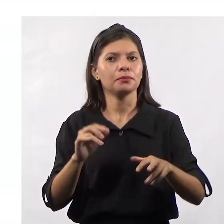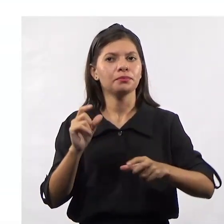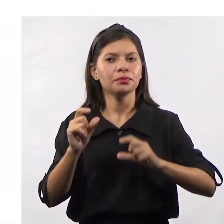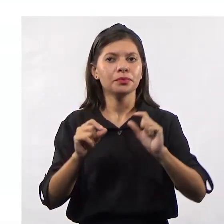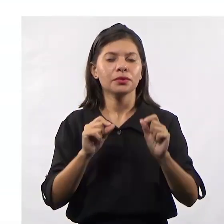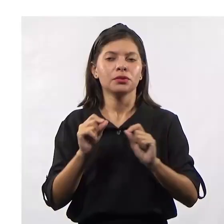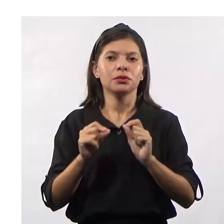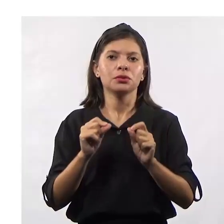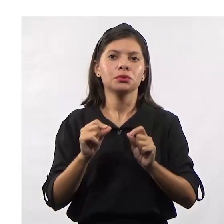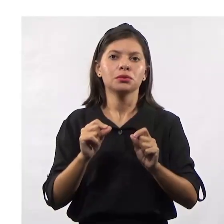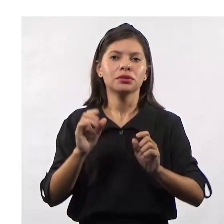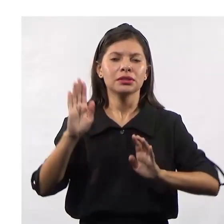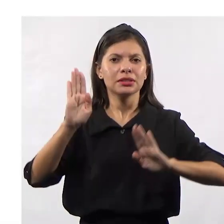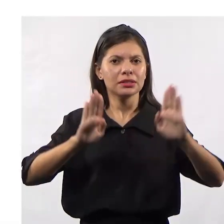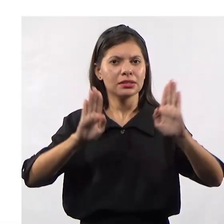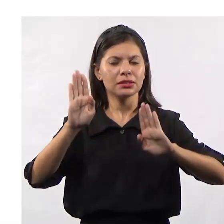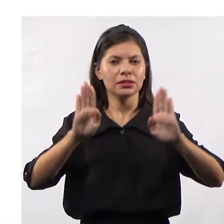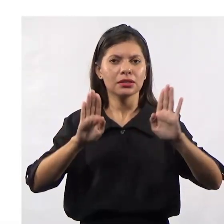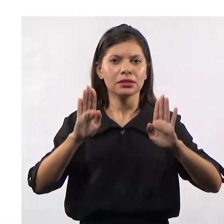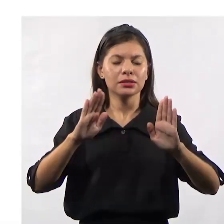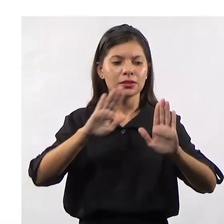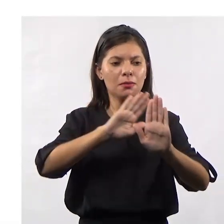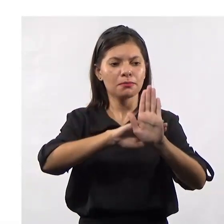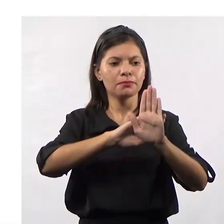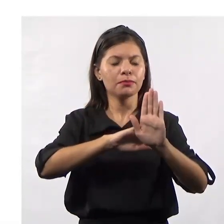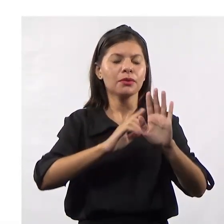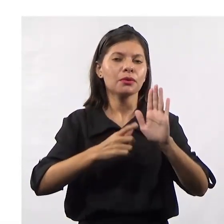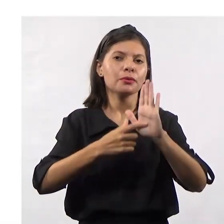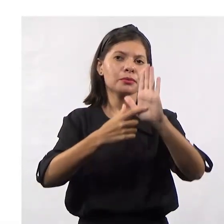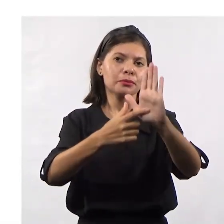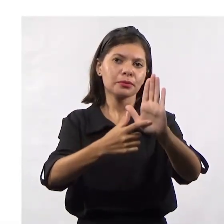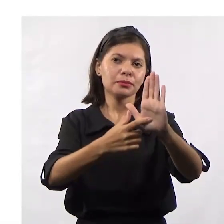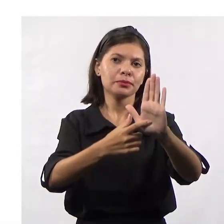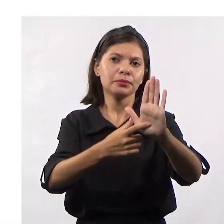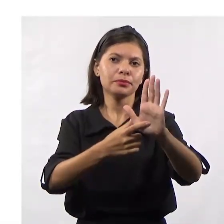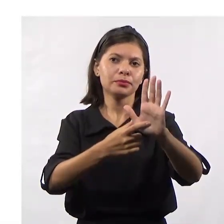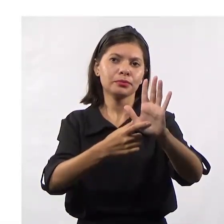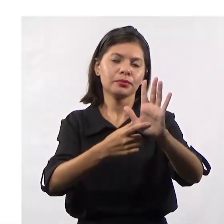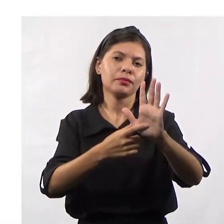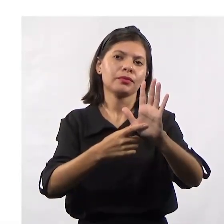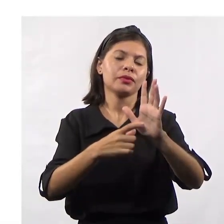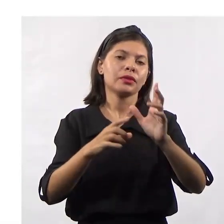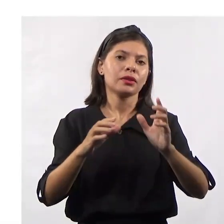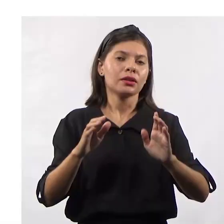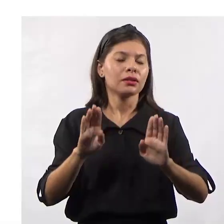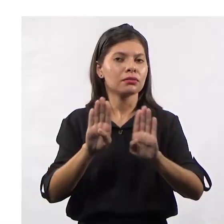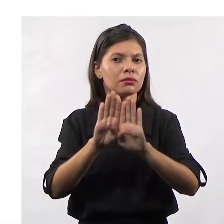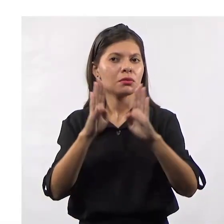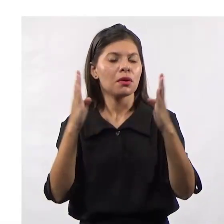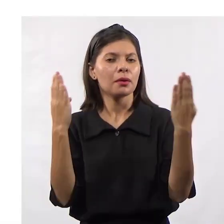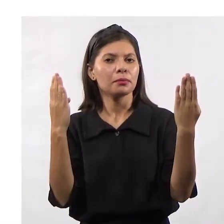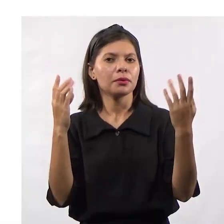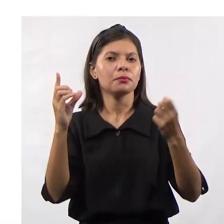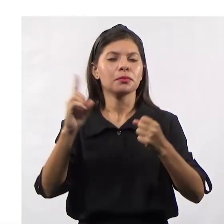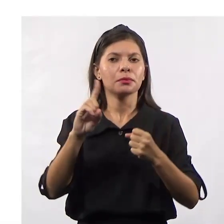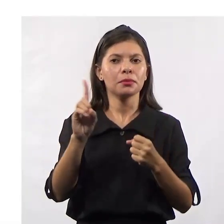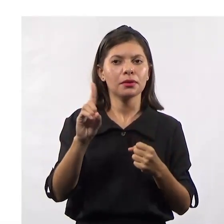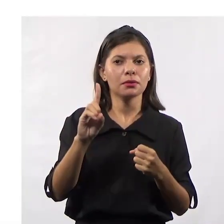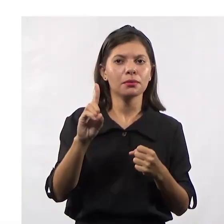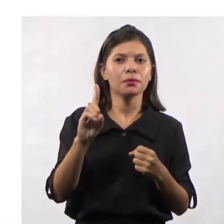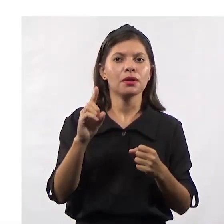empatados poderão apresentar novas propostas em ato contínuo à qualificação. Então, abre primeiro para essa disputa